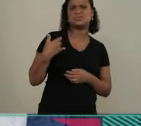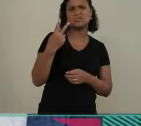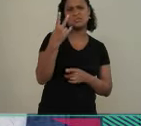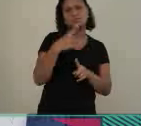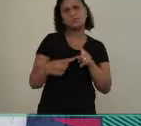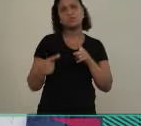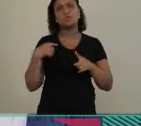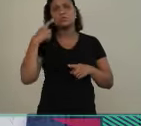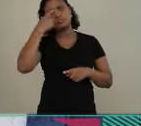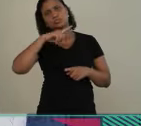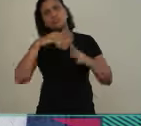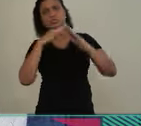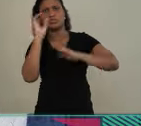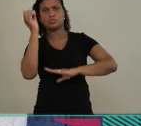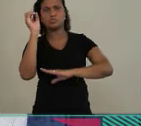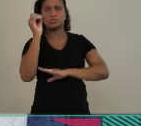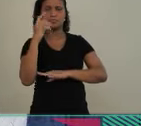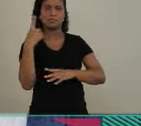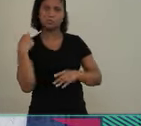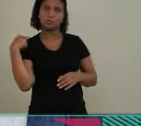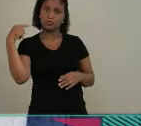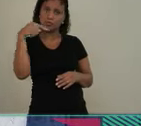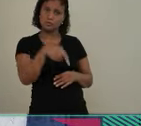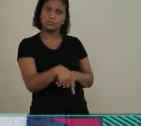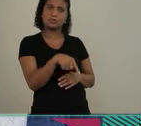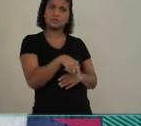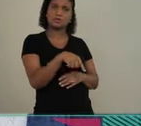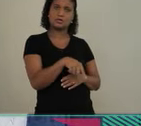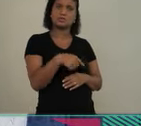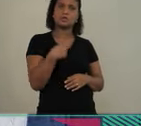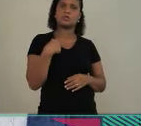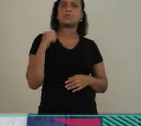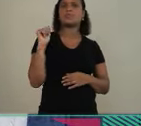para cá, quando me aposentei, vim morar em Florianópolis. E